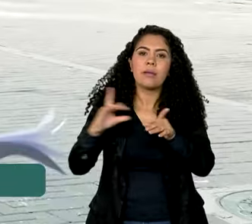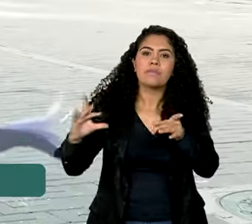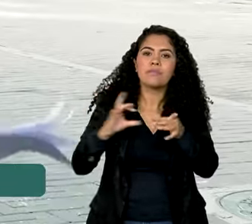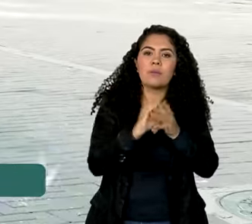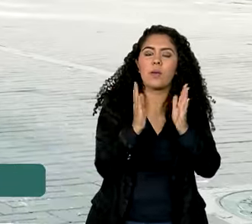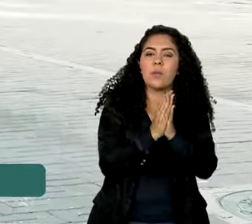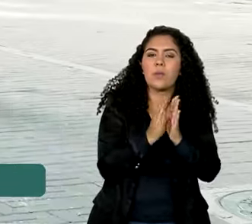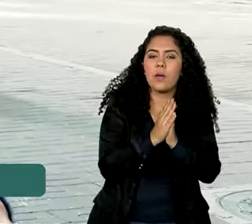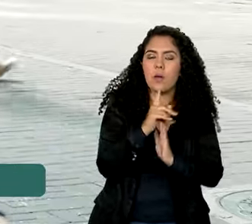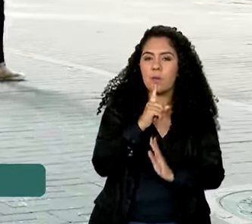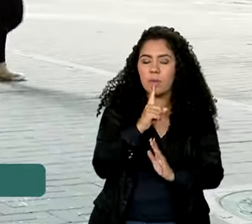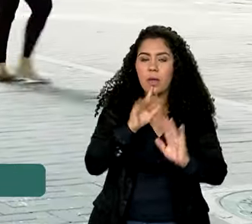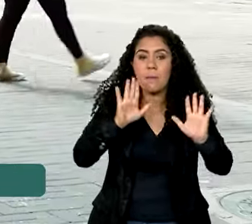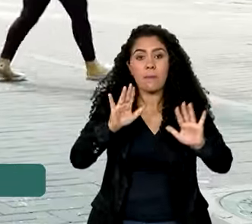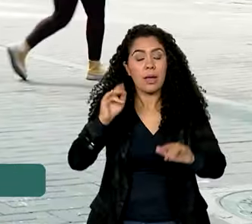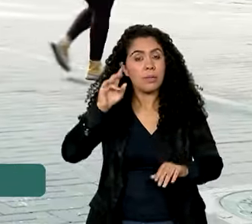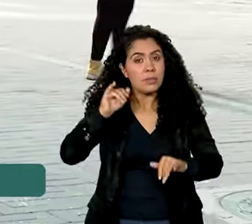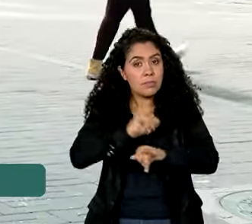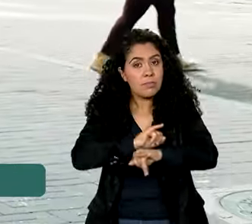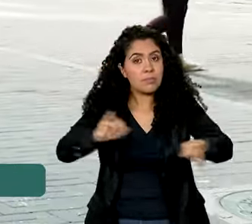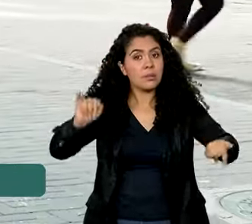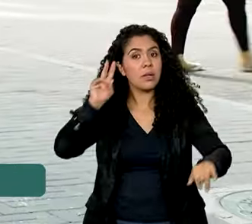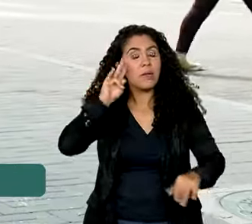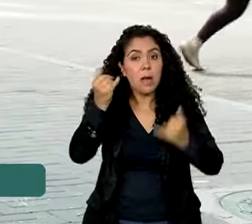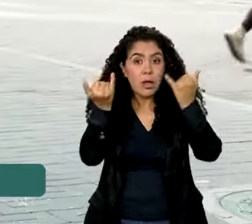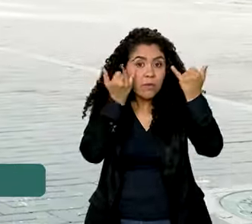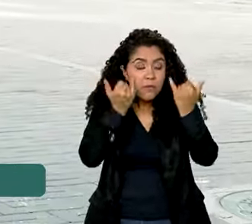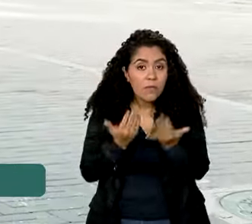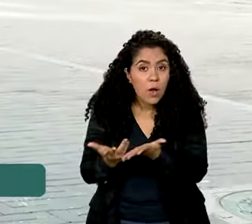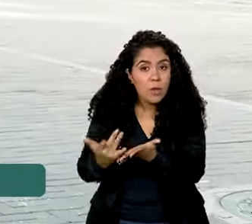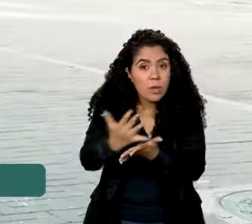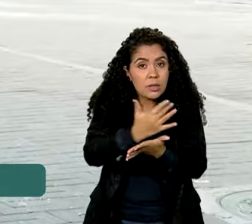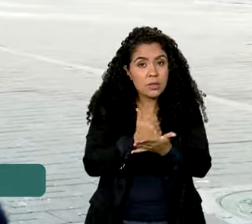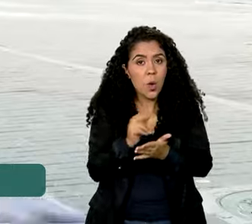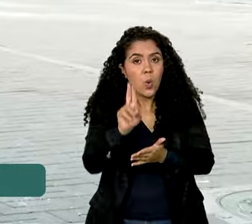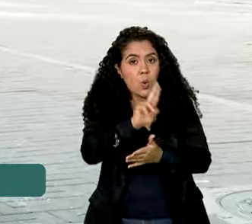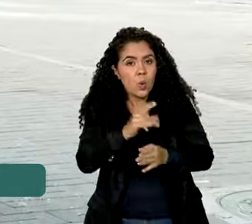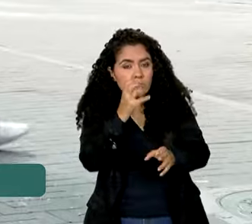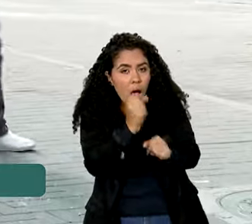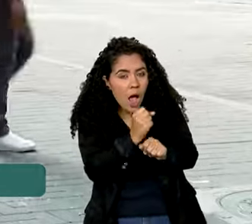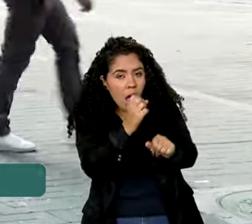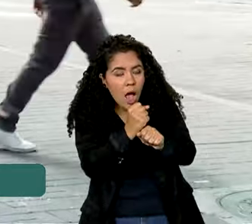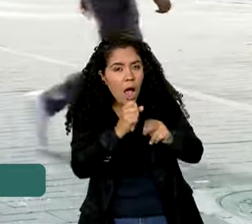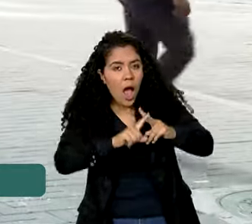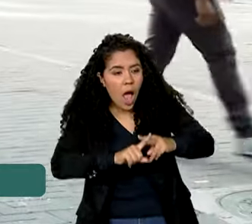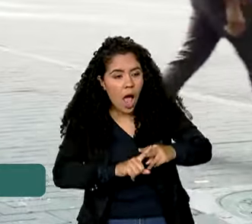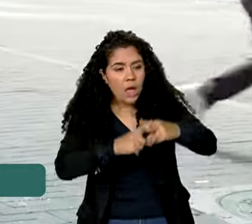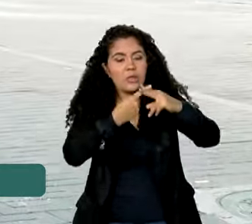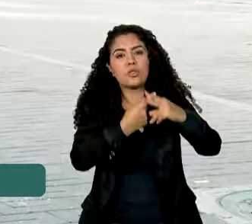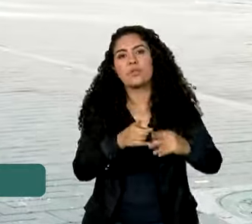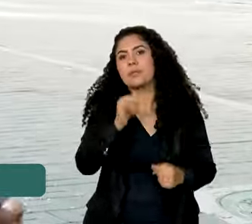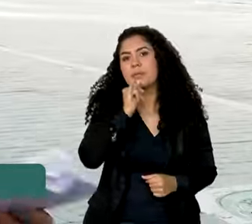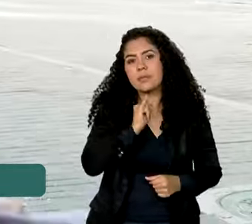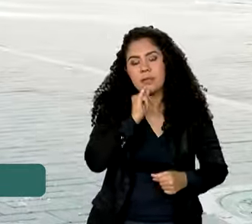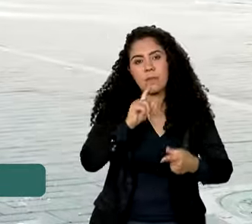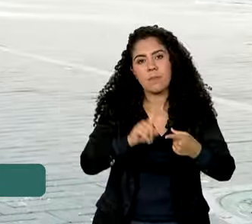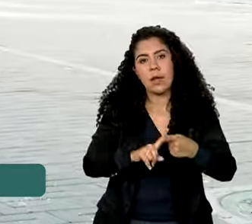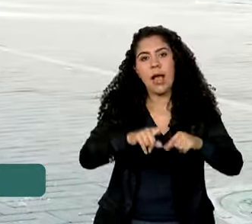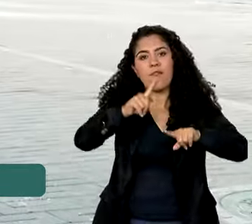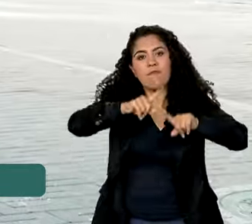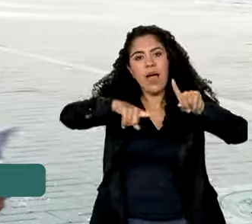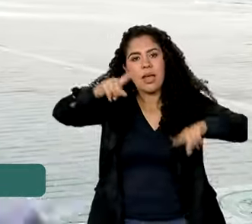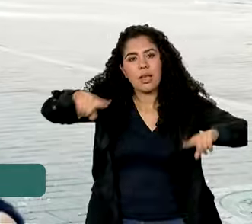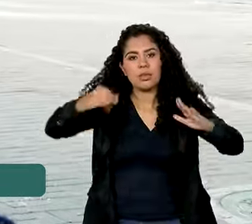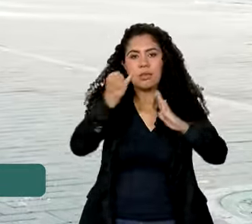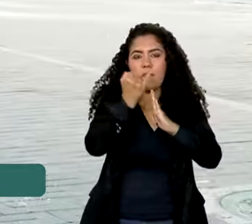gente lembra que os dados utilizados para o cálculo do reajuste incluem fatores como a variação da